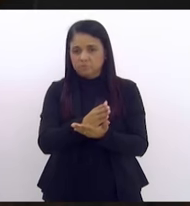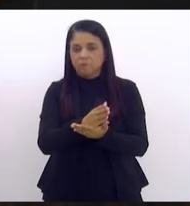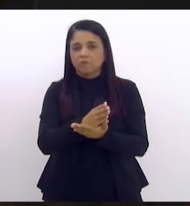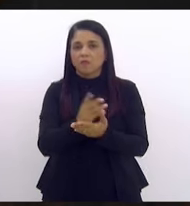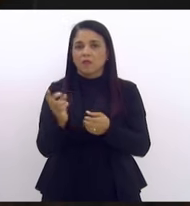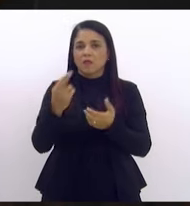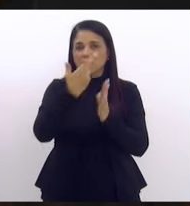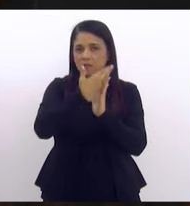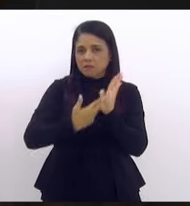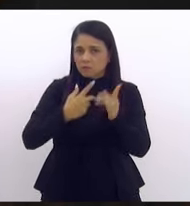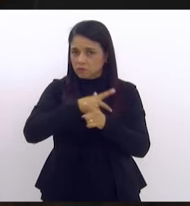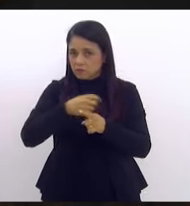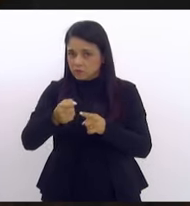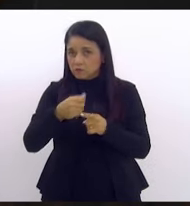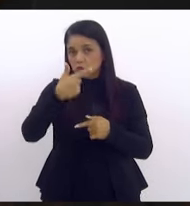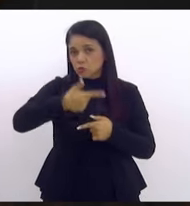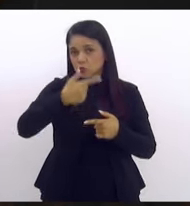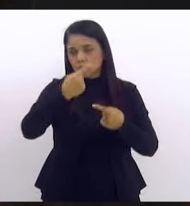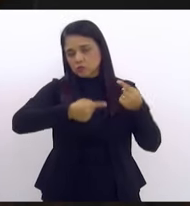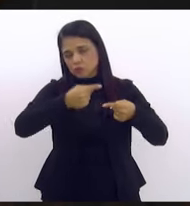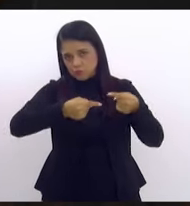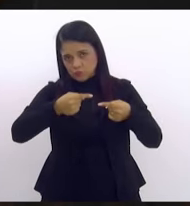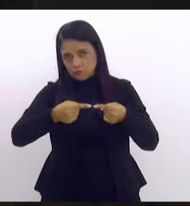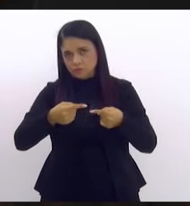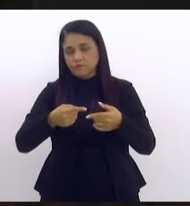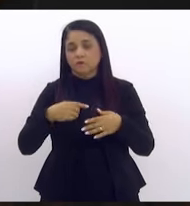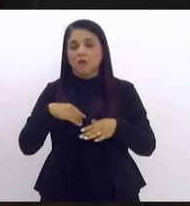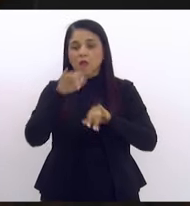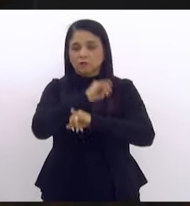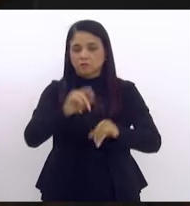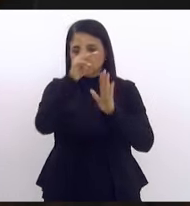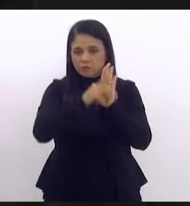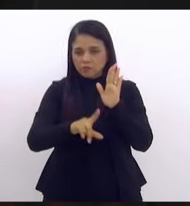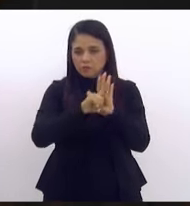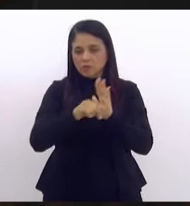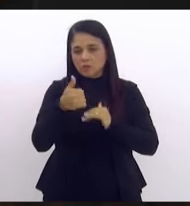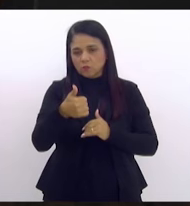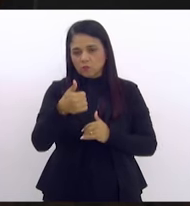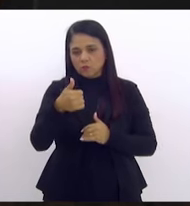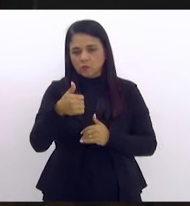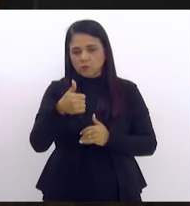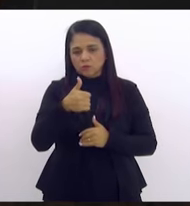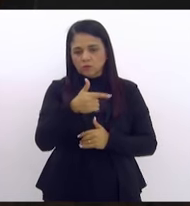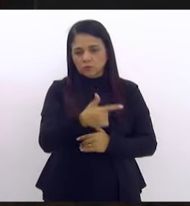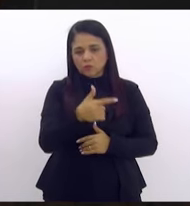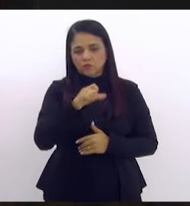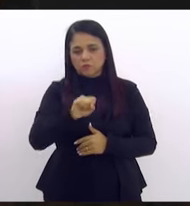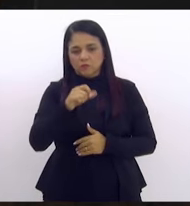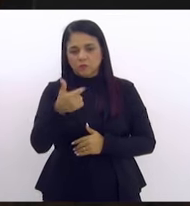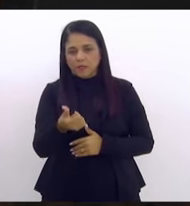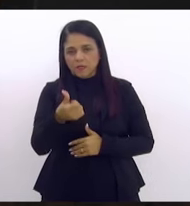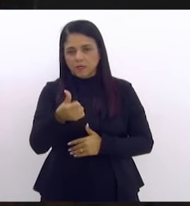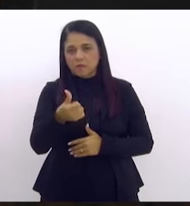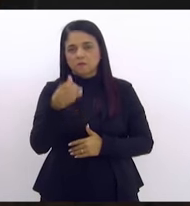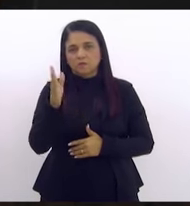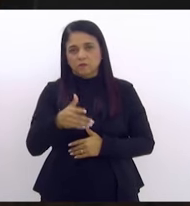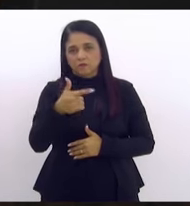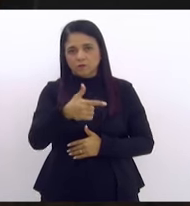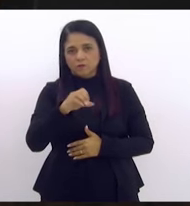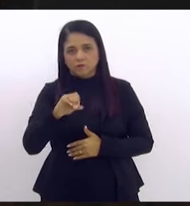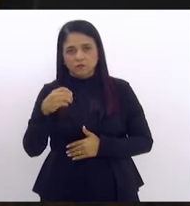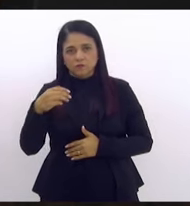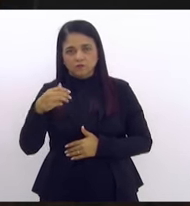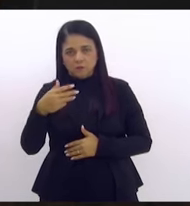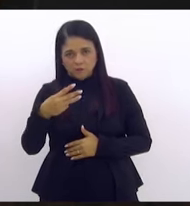Vai a redação do vencido para a segunda discussão. Anuncio o projeto de lei número 286/2023, de autoria da deputada Marta